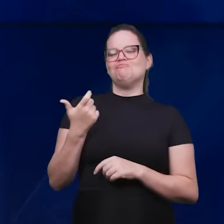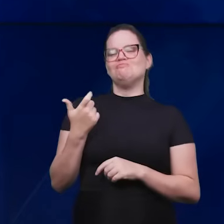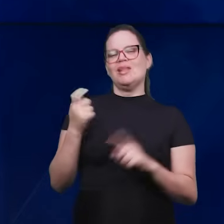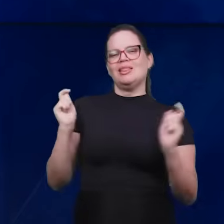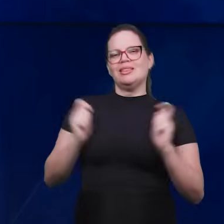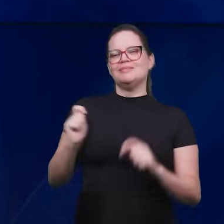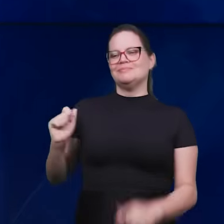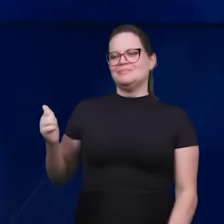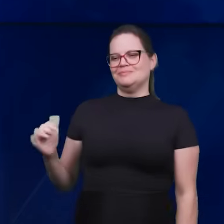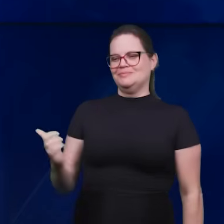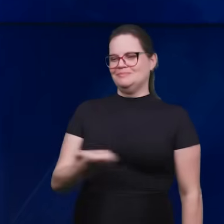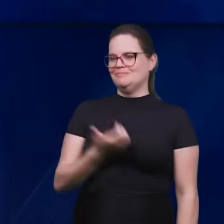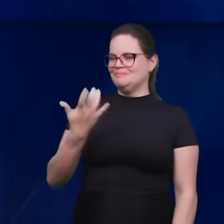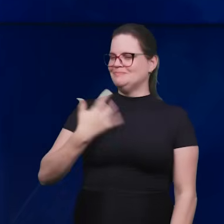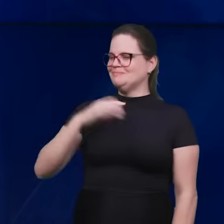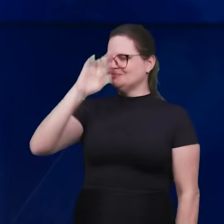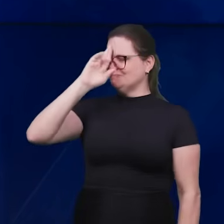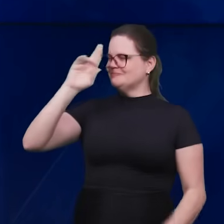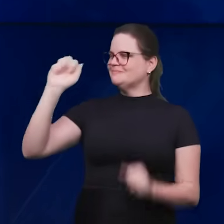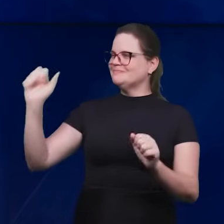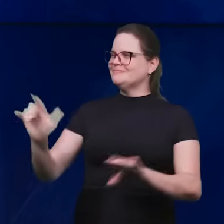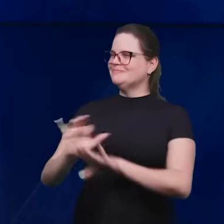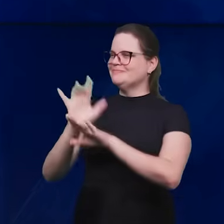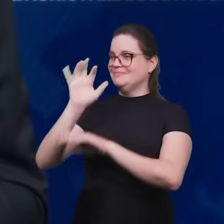adorado, onde o Senhor é glorificado.